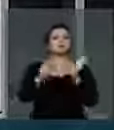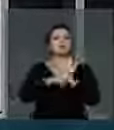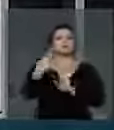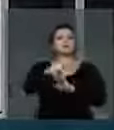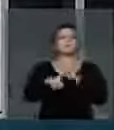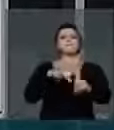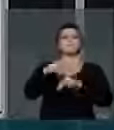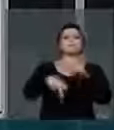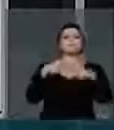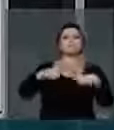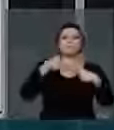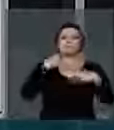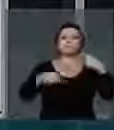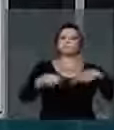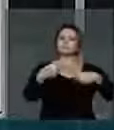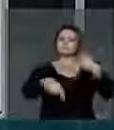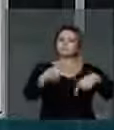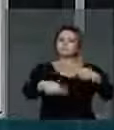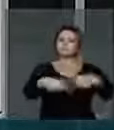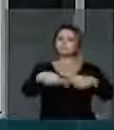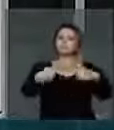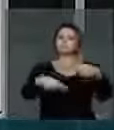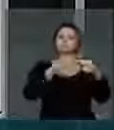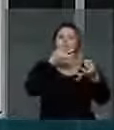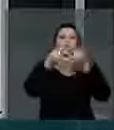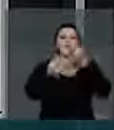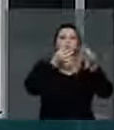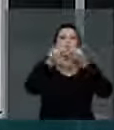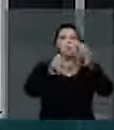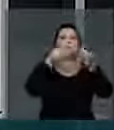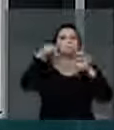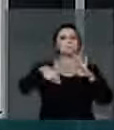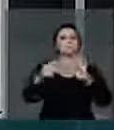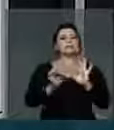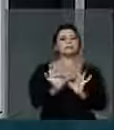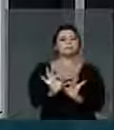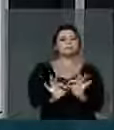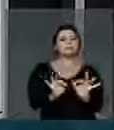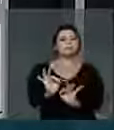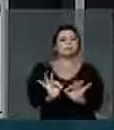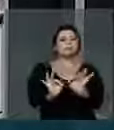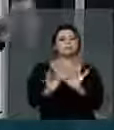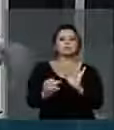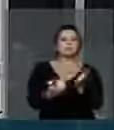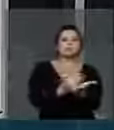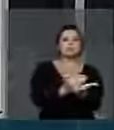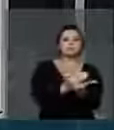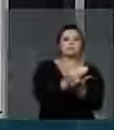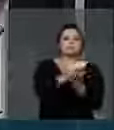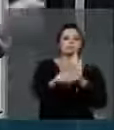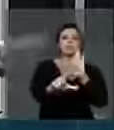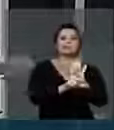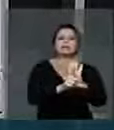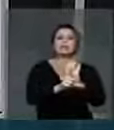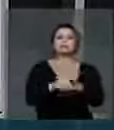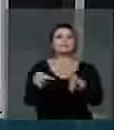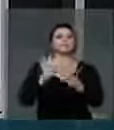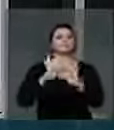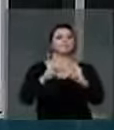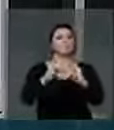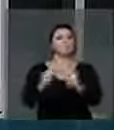que ser debatidos dentro de um processo legislativo, desde a formulação da lei, passando por todas as comissões,